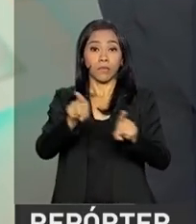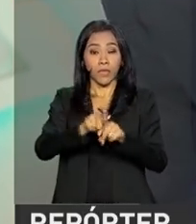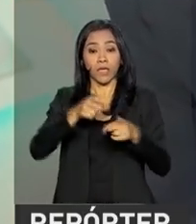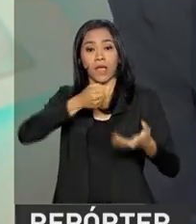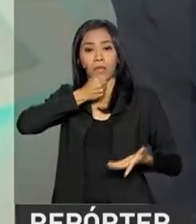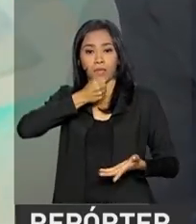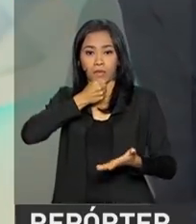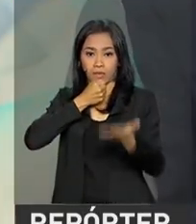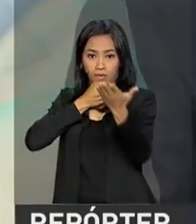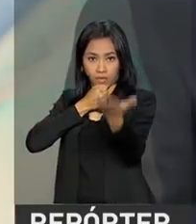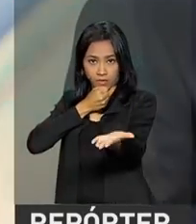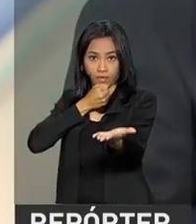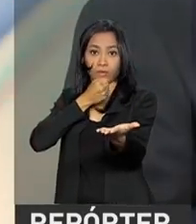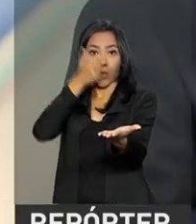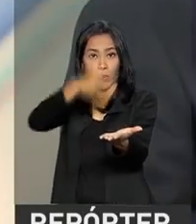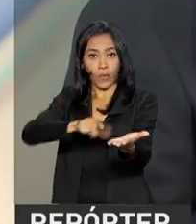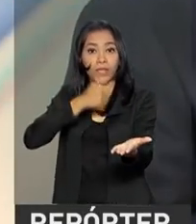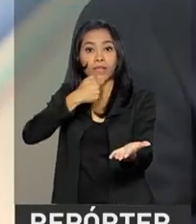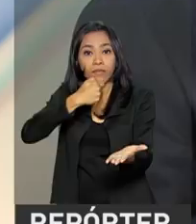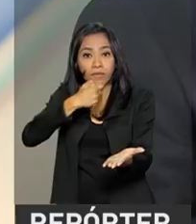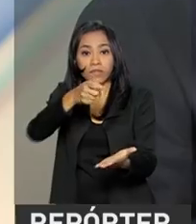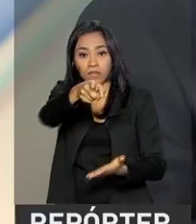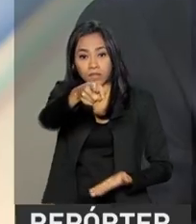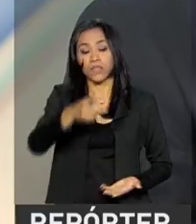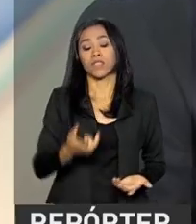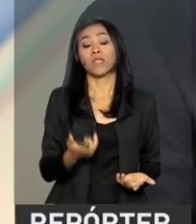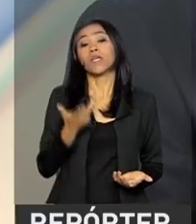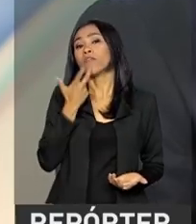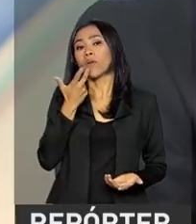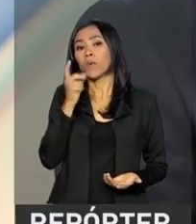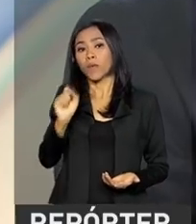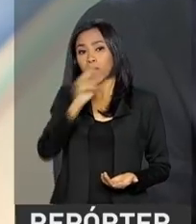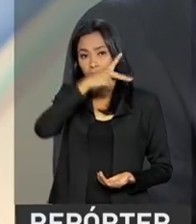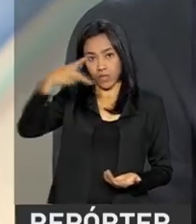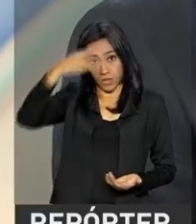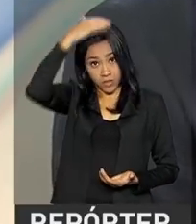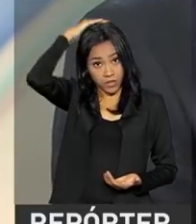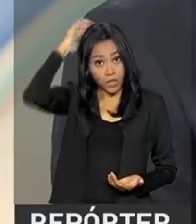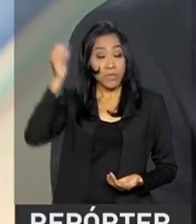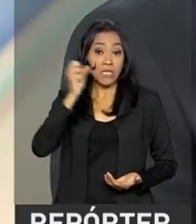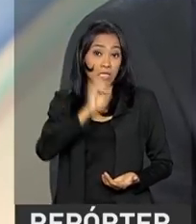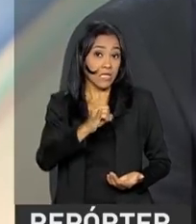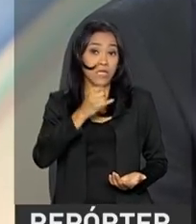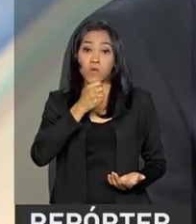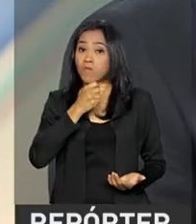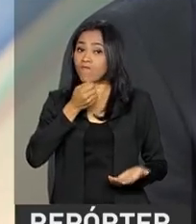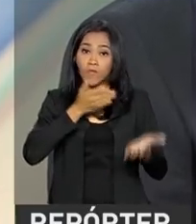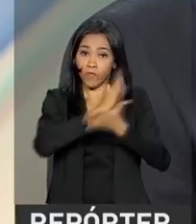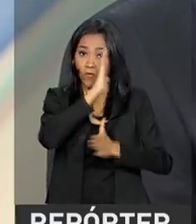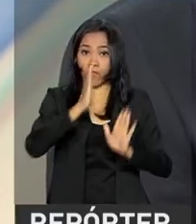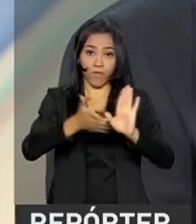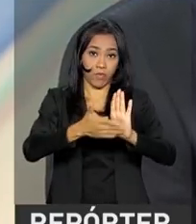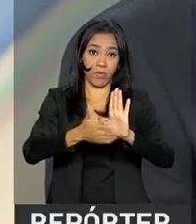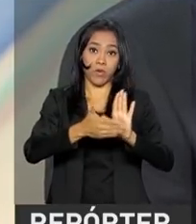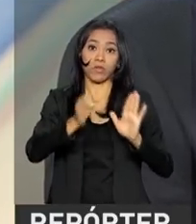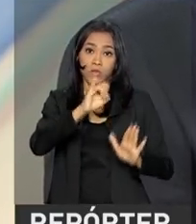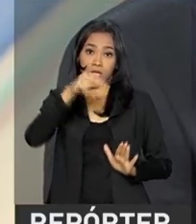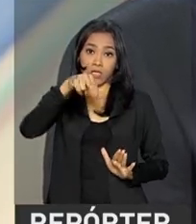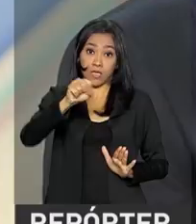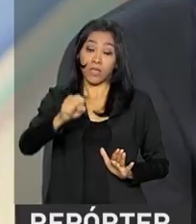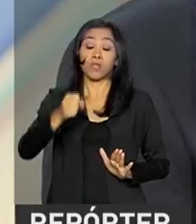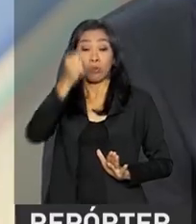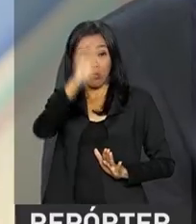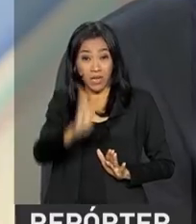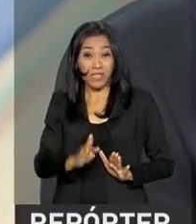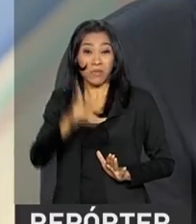ao apresentador do sbt silvio santos ele disse que se a reforma da previdência não for aprovada a situação do brasil